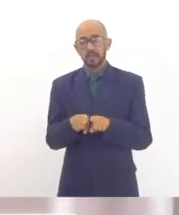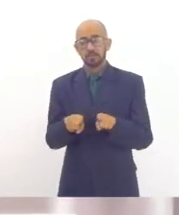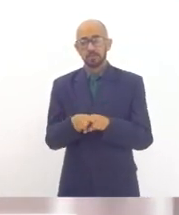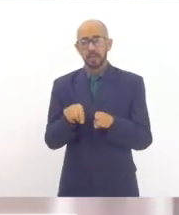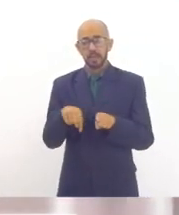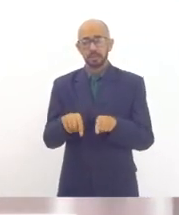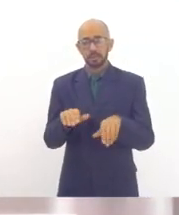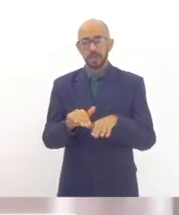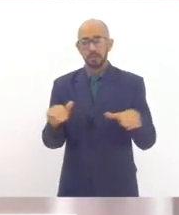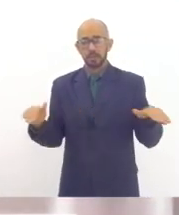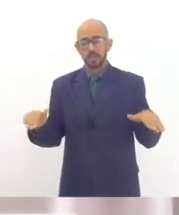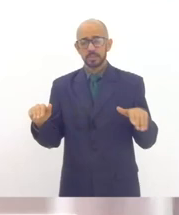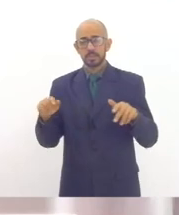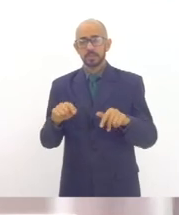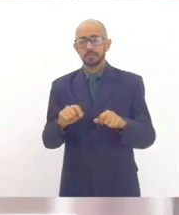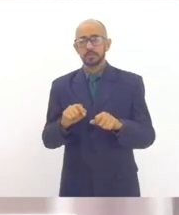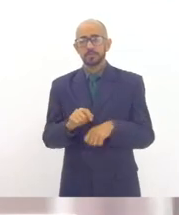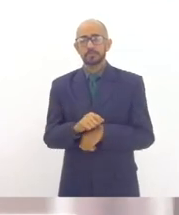conosco,